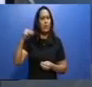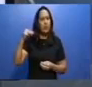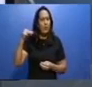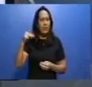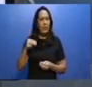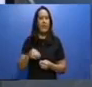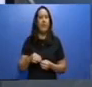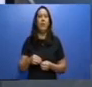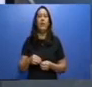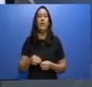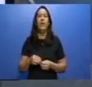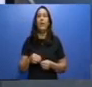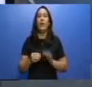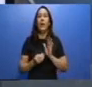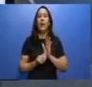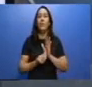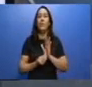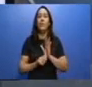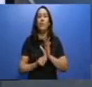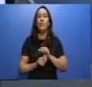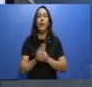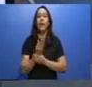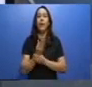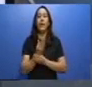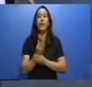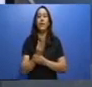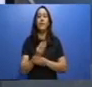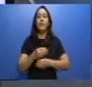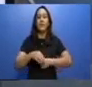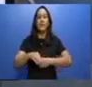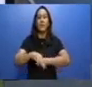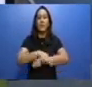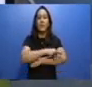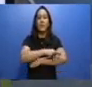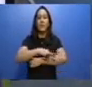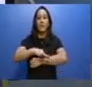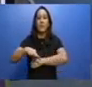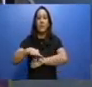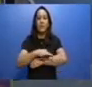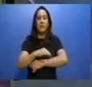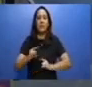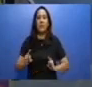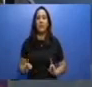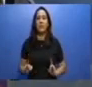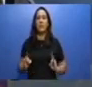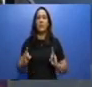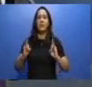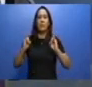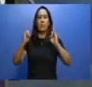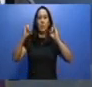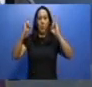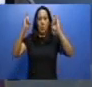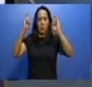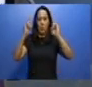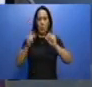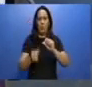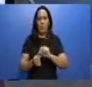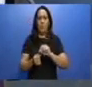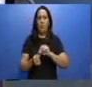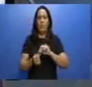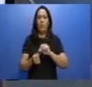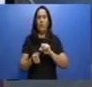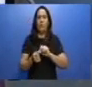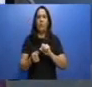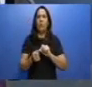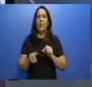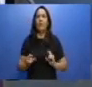na arquitetura e em esculturas. Lembra que nós estudamos o Oscar Niemeyer, que projetou a nossa arena lá